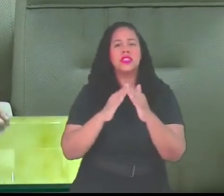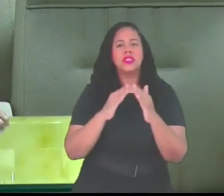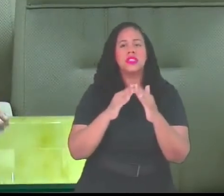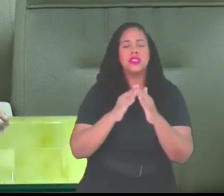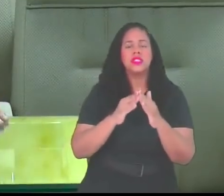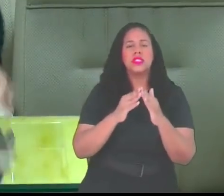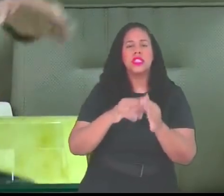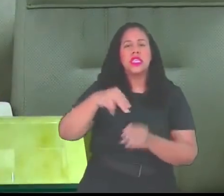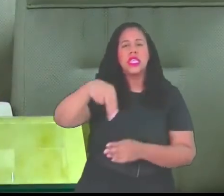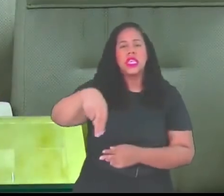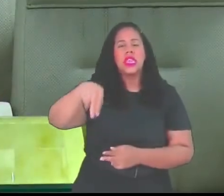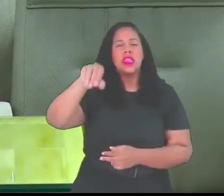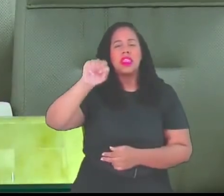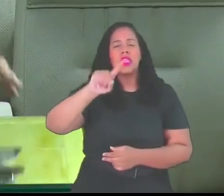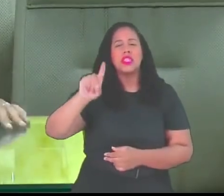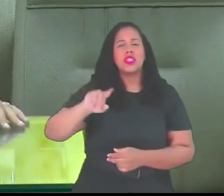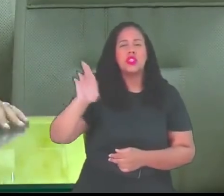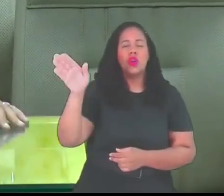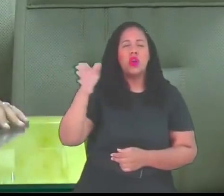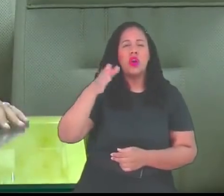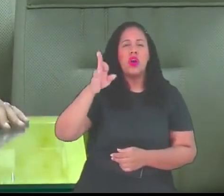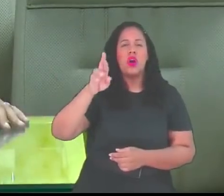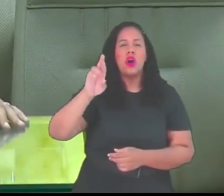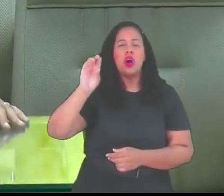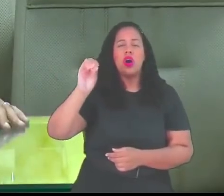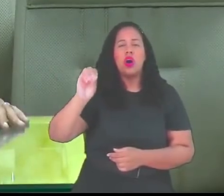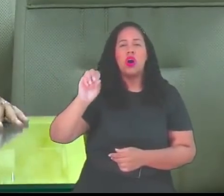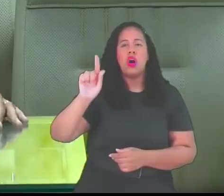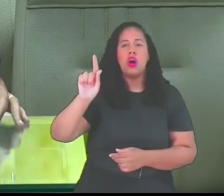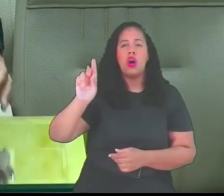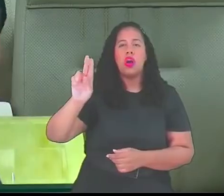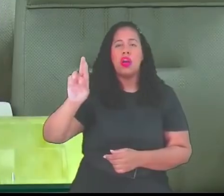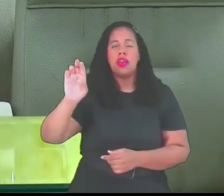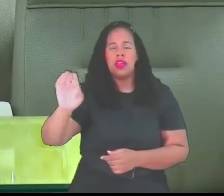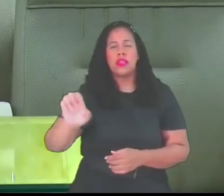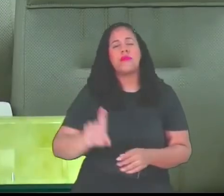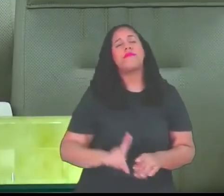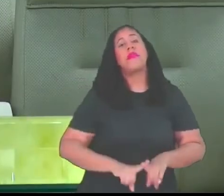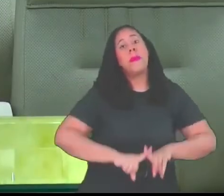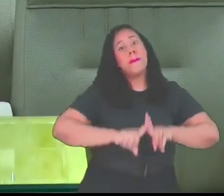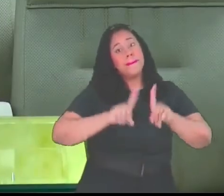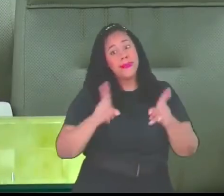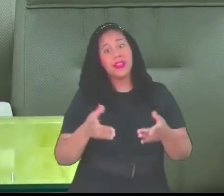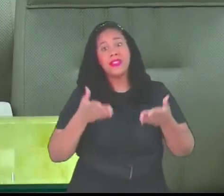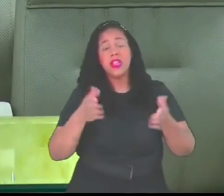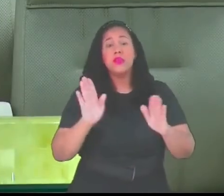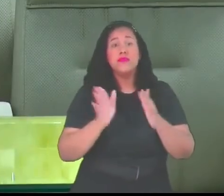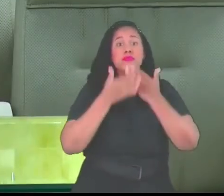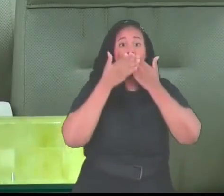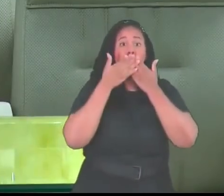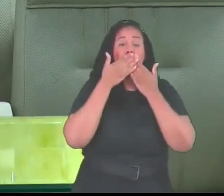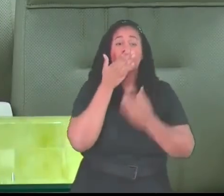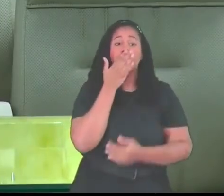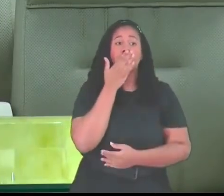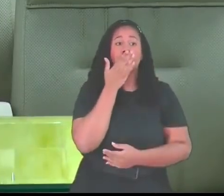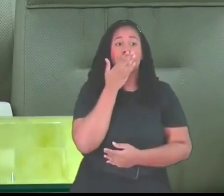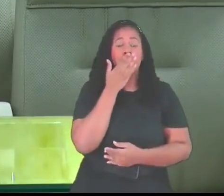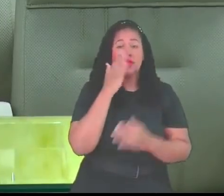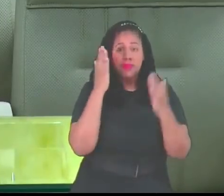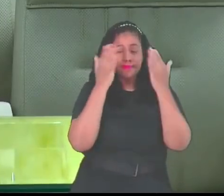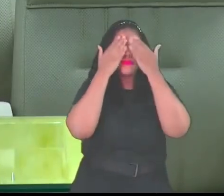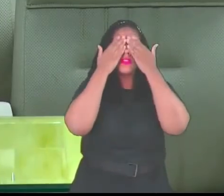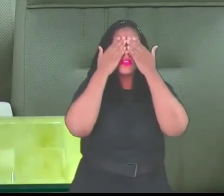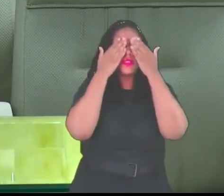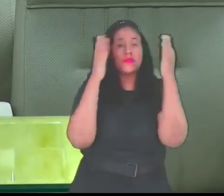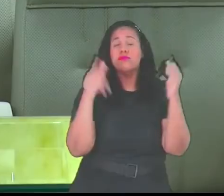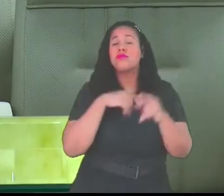incenso, libações para ele. Mas Nisroch é mudo, é cego, não